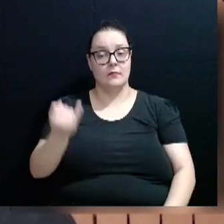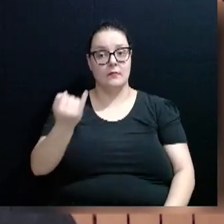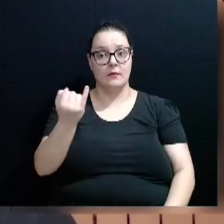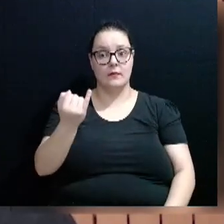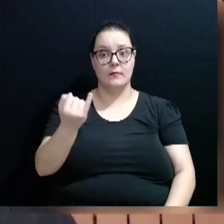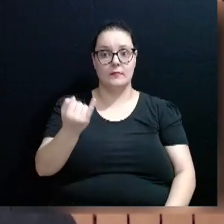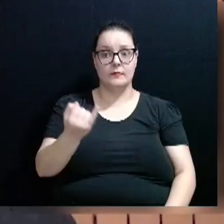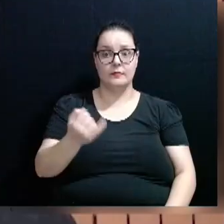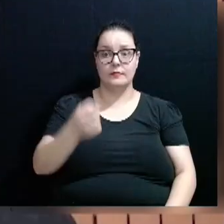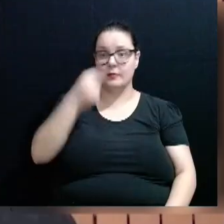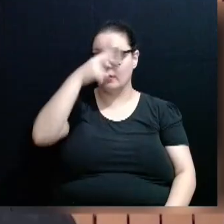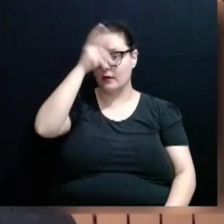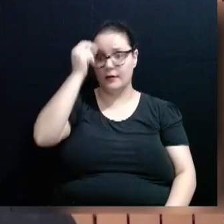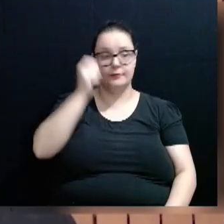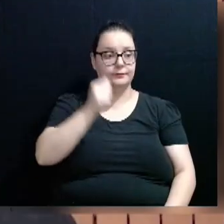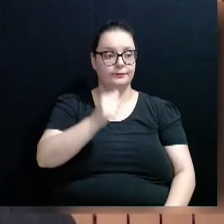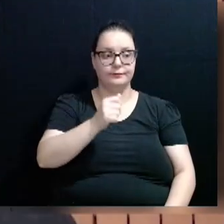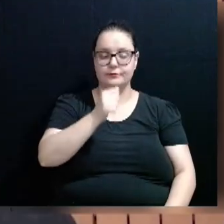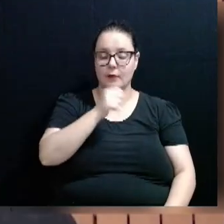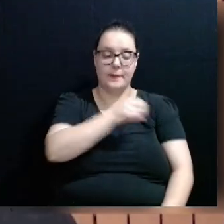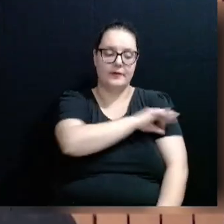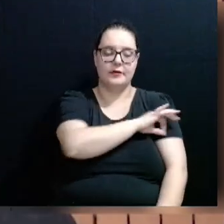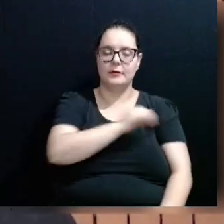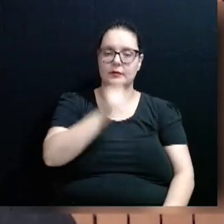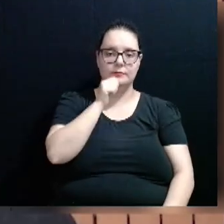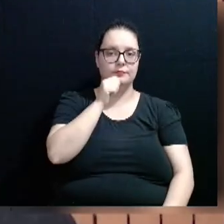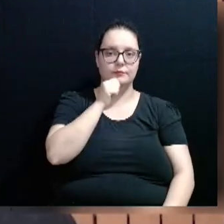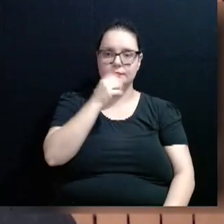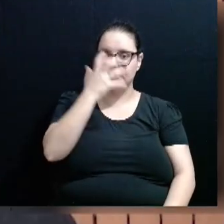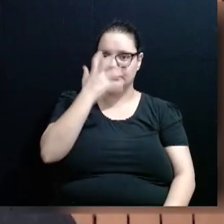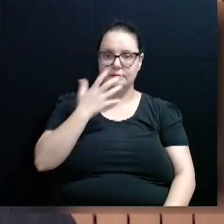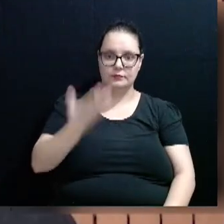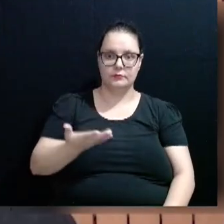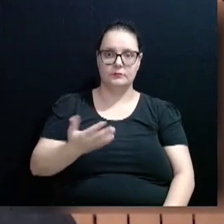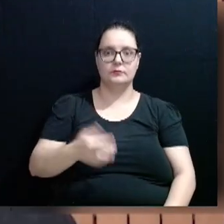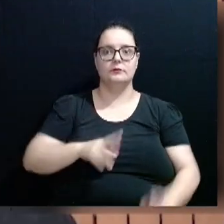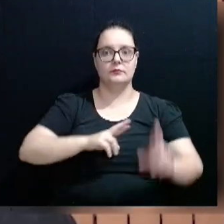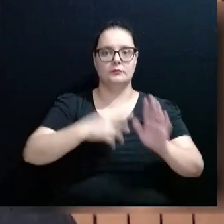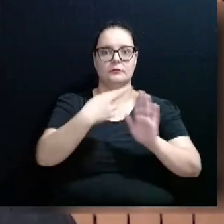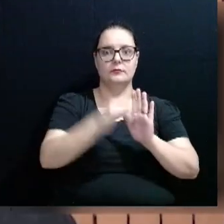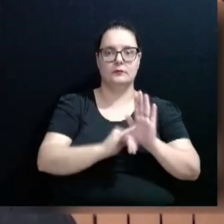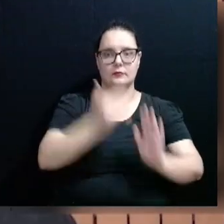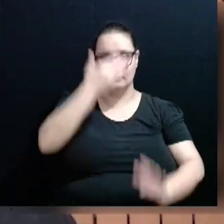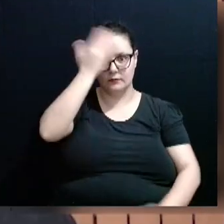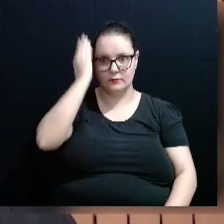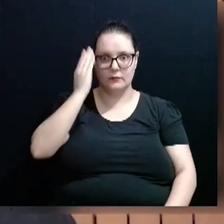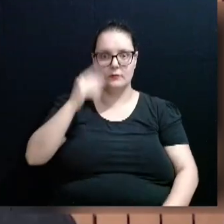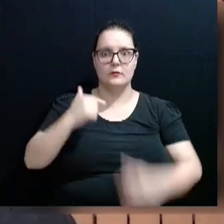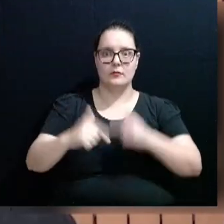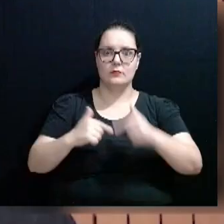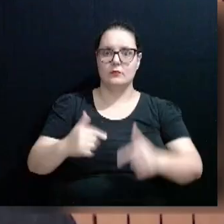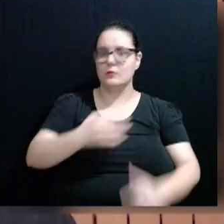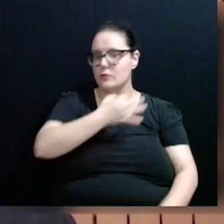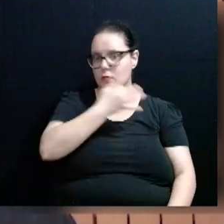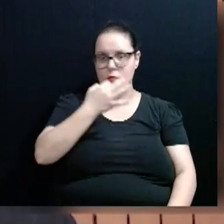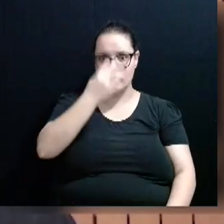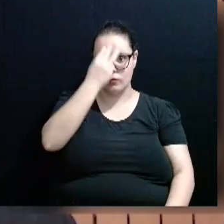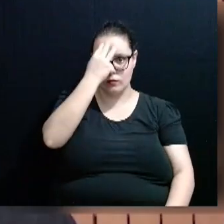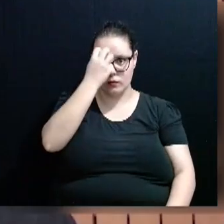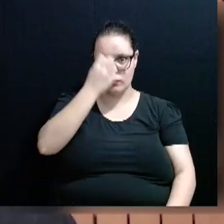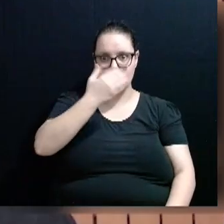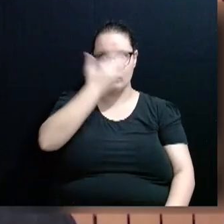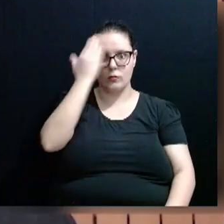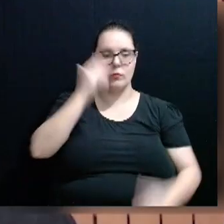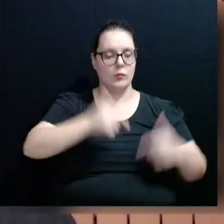sério. Eu espero que, com esse relatório do IABICO, um trabalho excelente que o Wagner e o IABICO vem fazendo aí em frente à